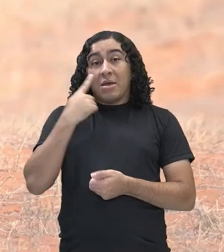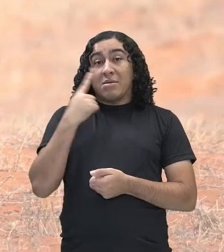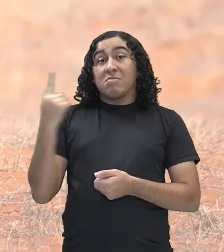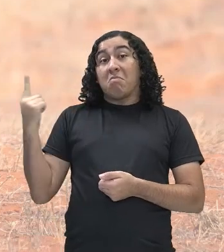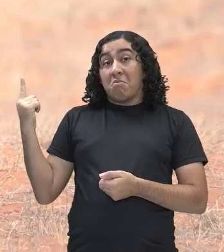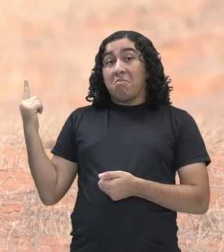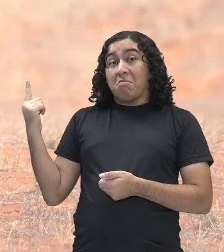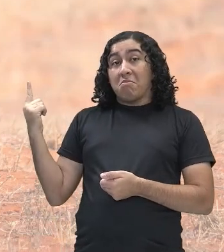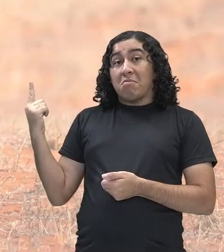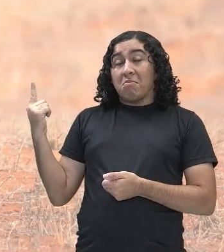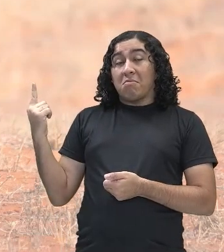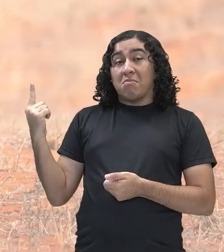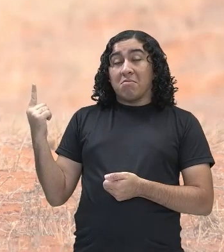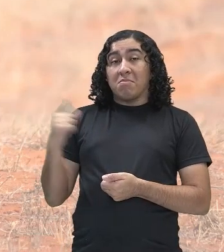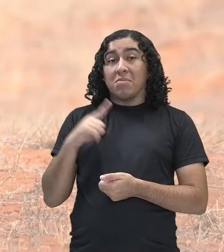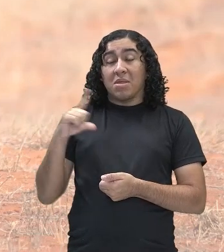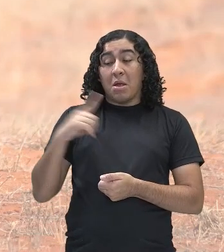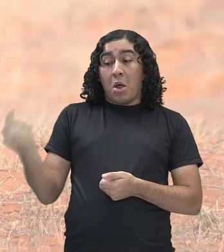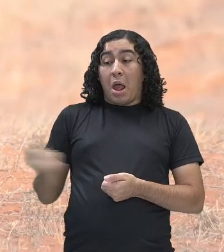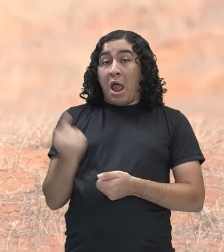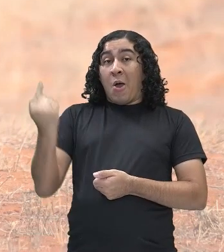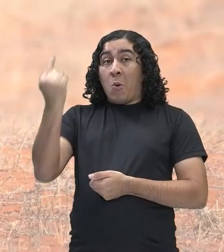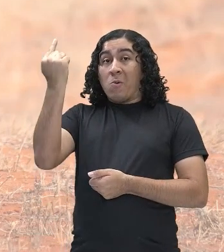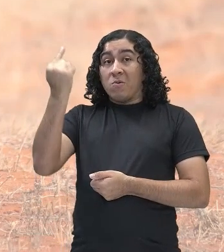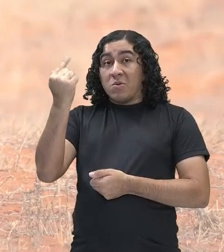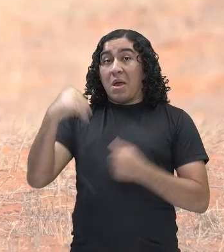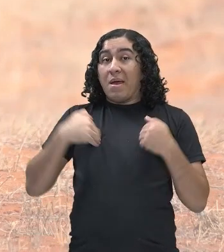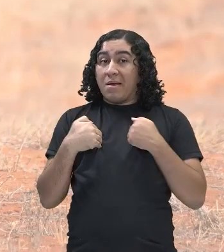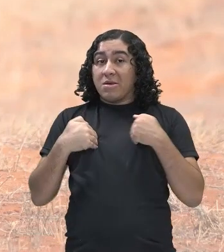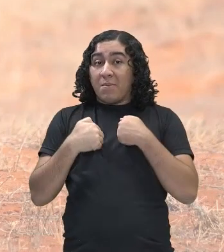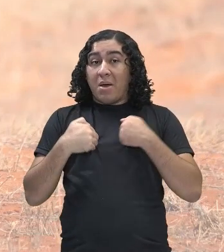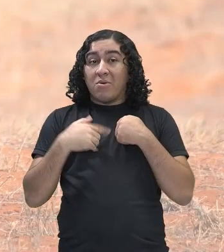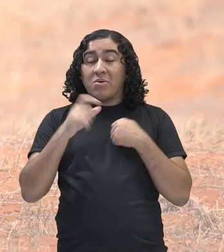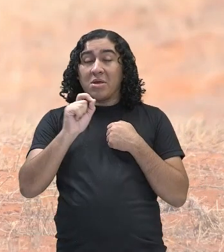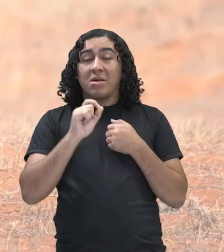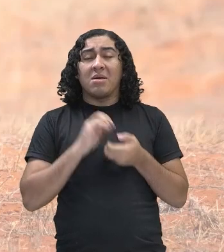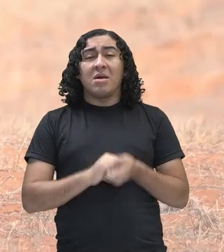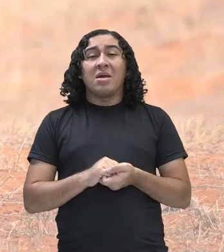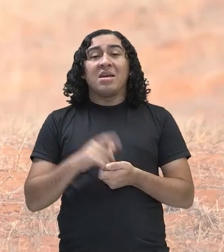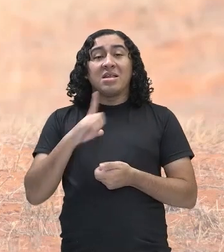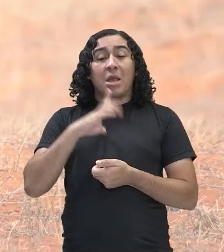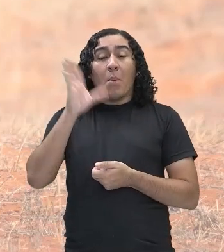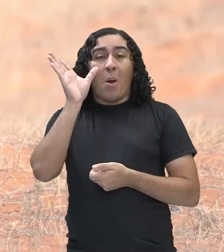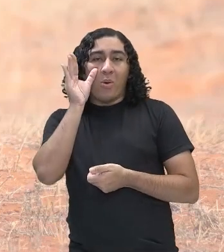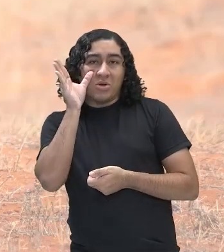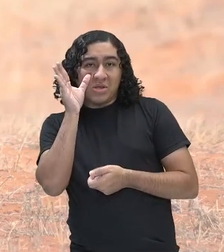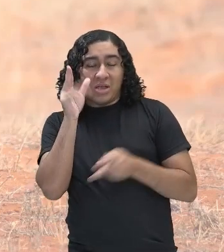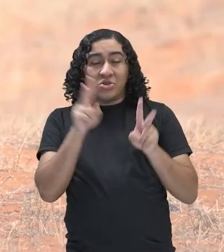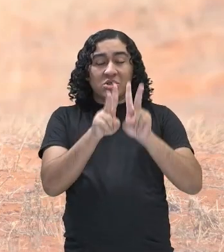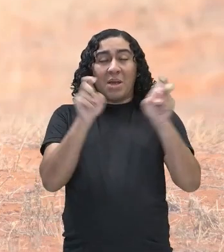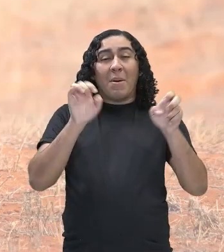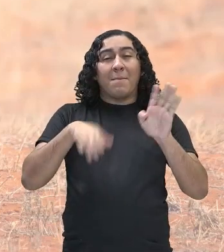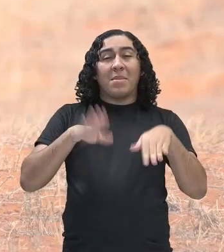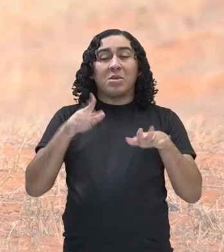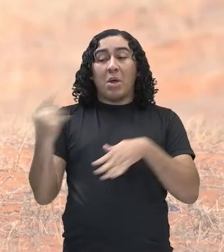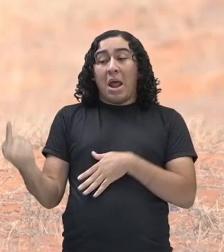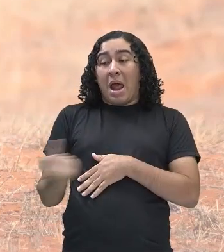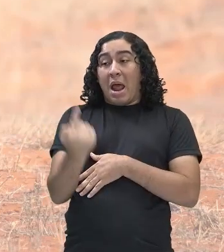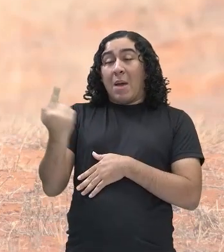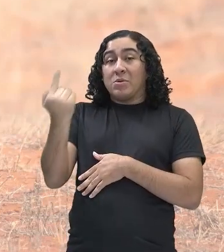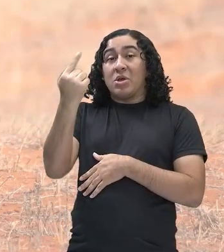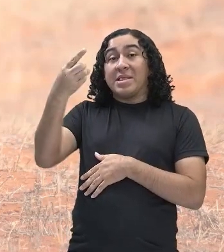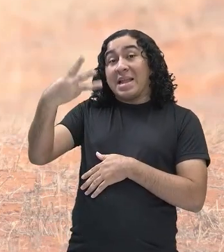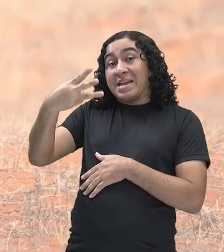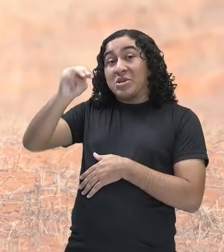indivíduo aqui que está representando esse primeiro grupo, eles chegam, uma curiosidade sobre eles, a mais ou menos